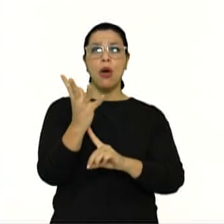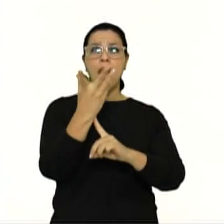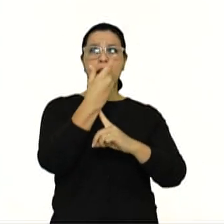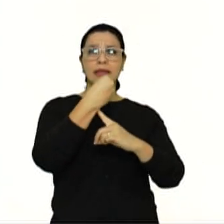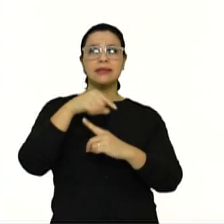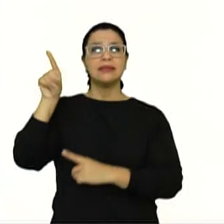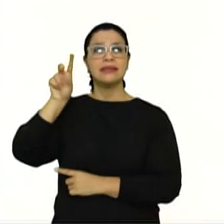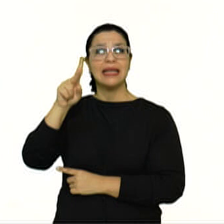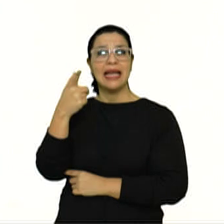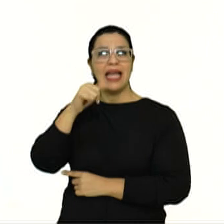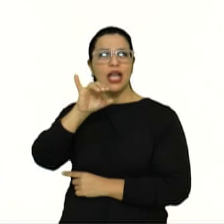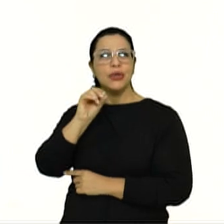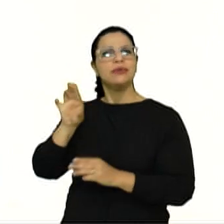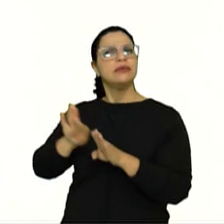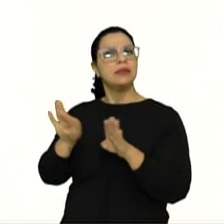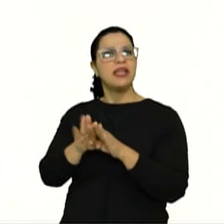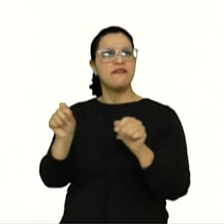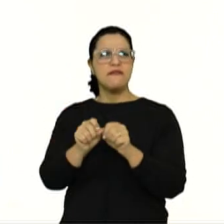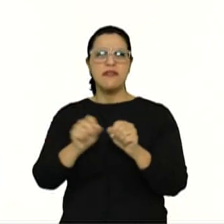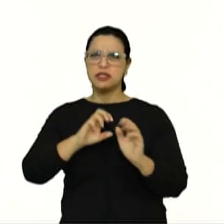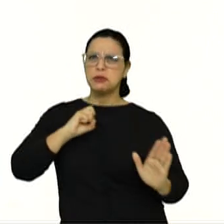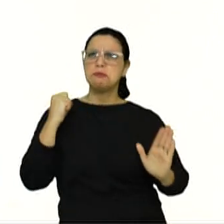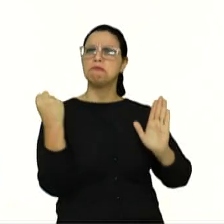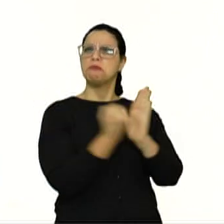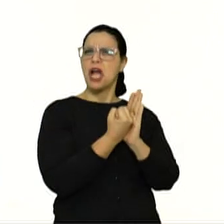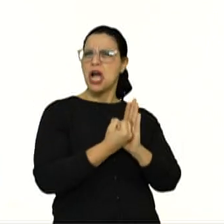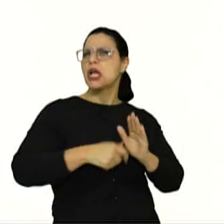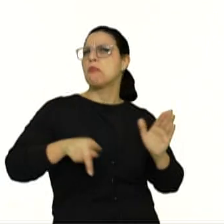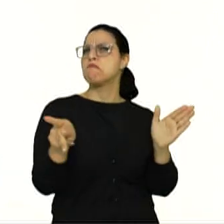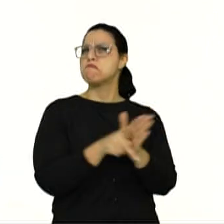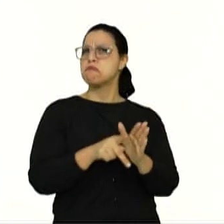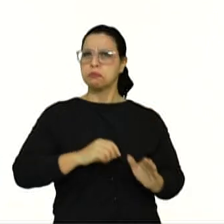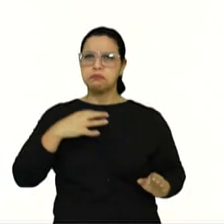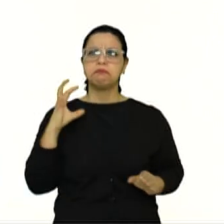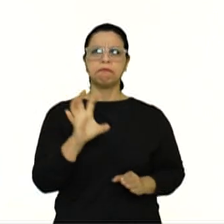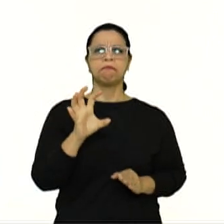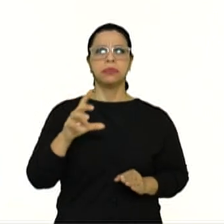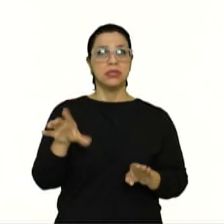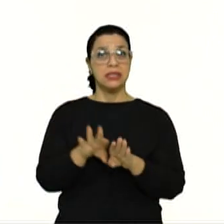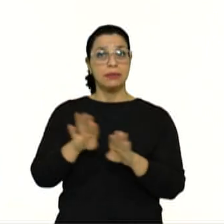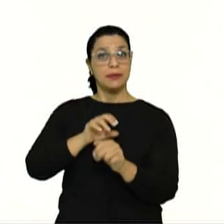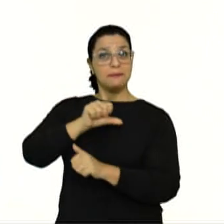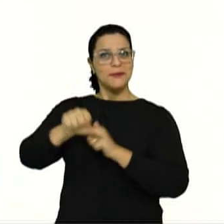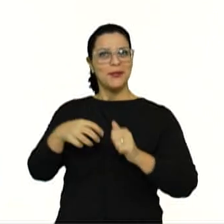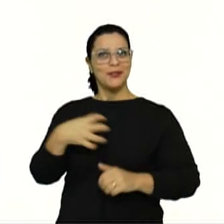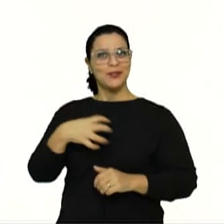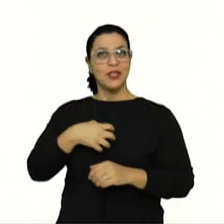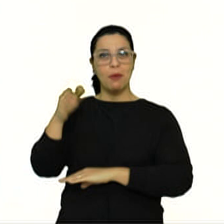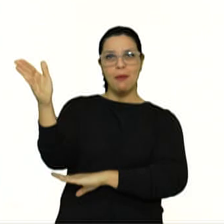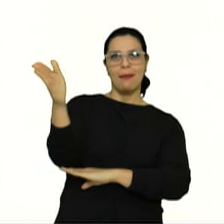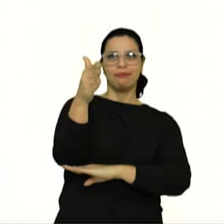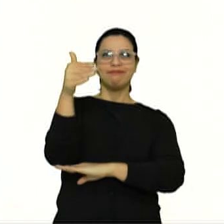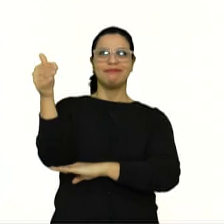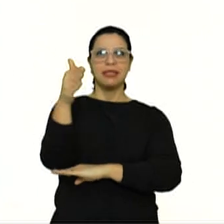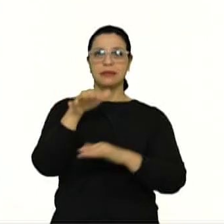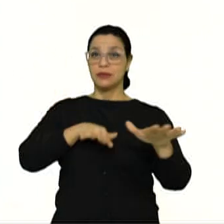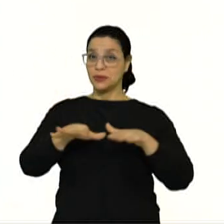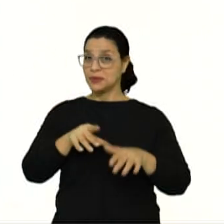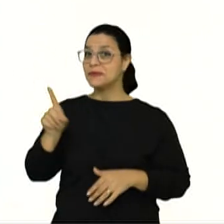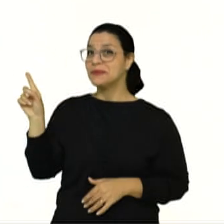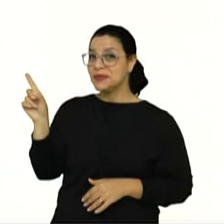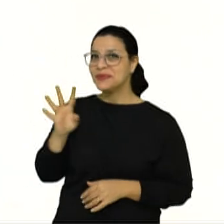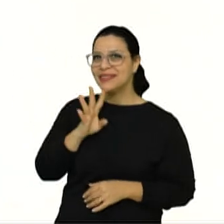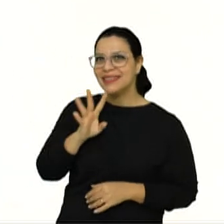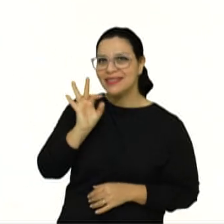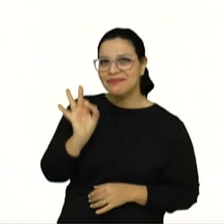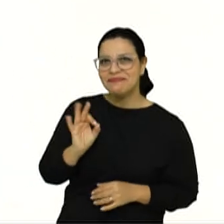plástico Hélio Oiticica, que ele emblemou, lacrou, fechou com tudo e essa se transformou a bandeira do movimento.